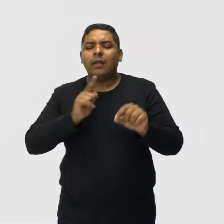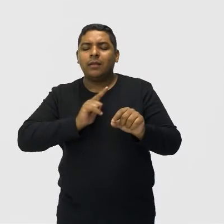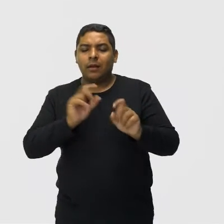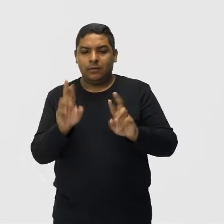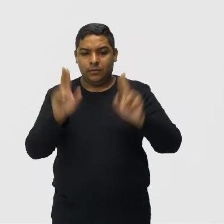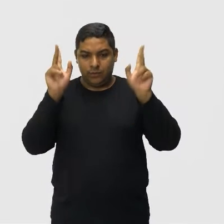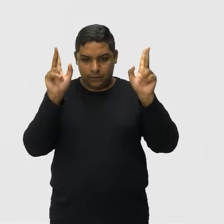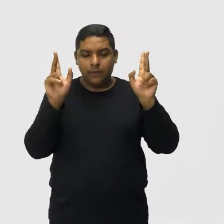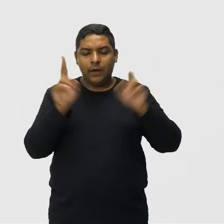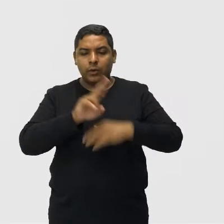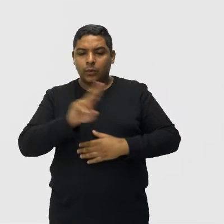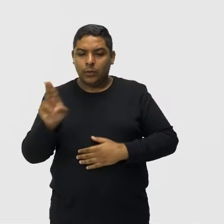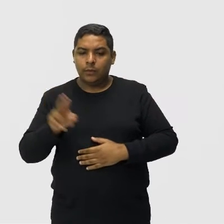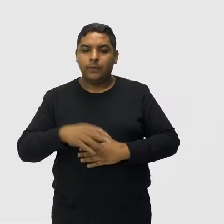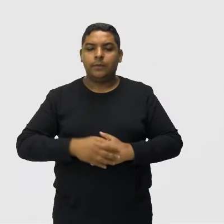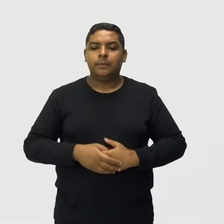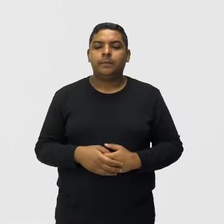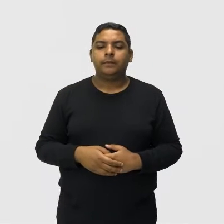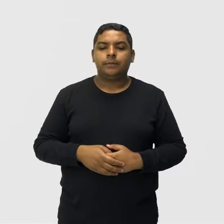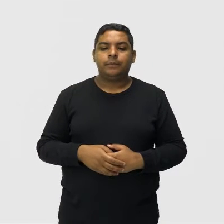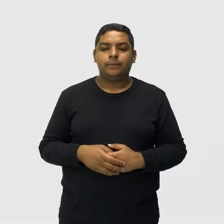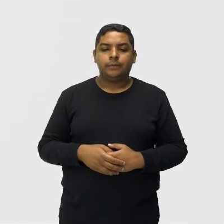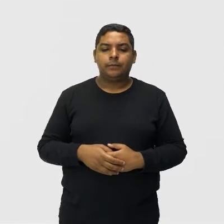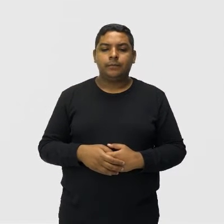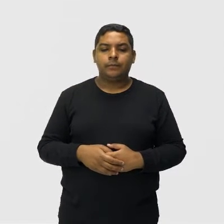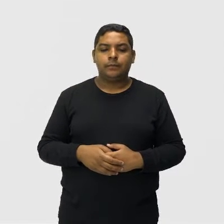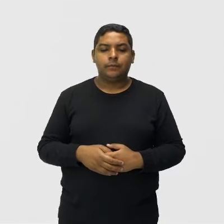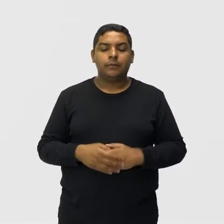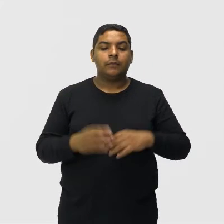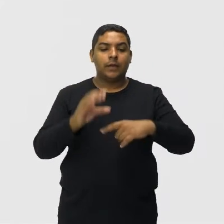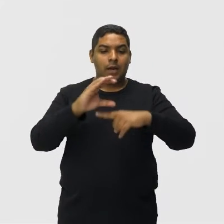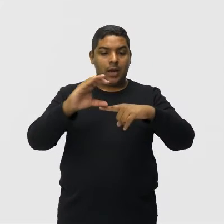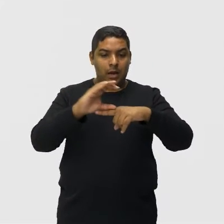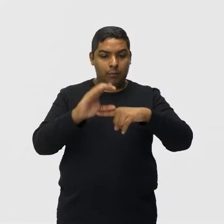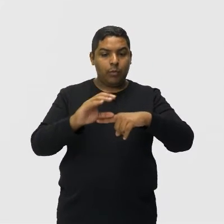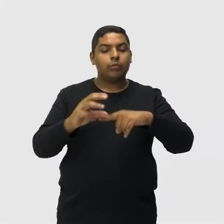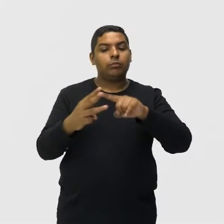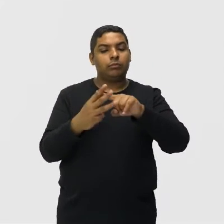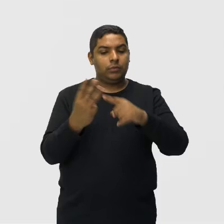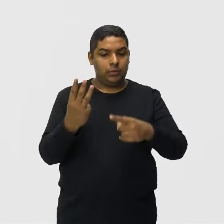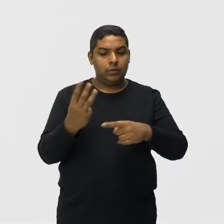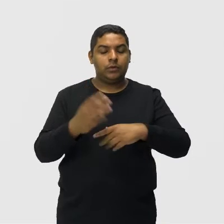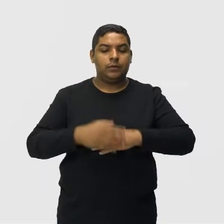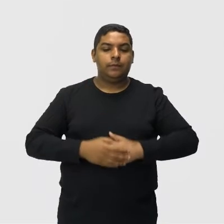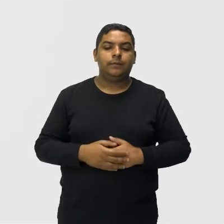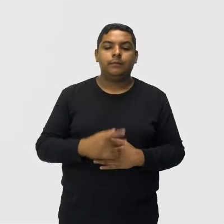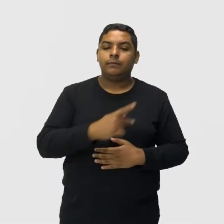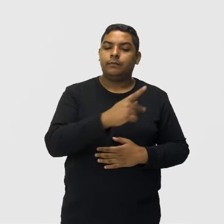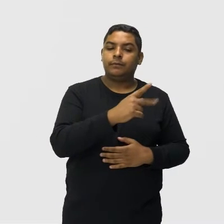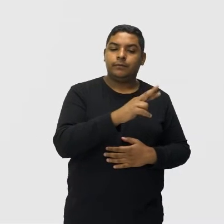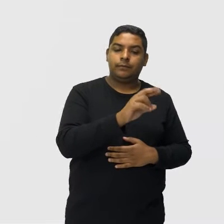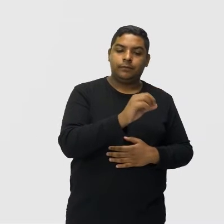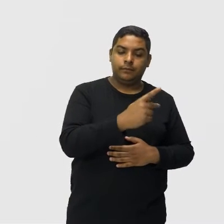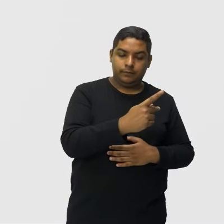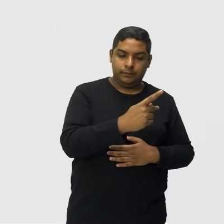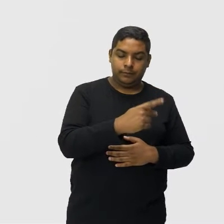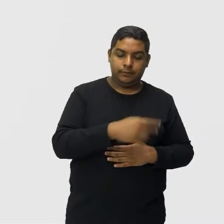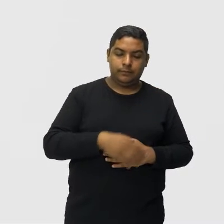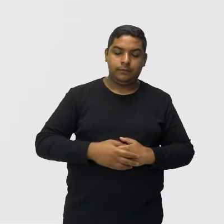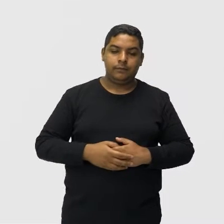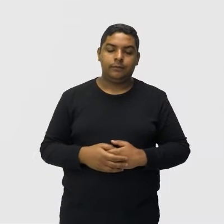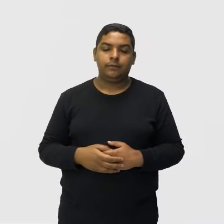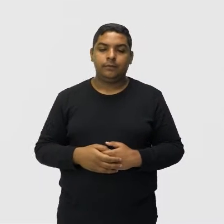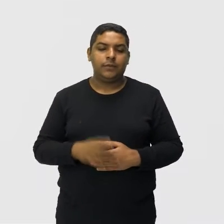nomenclatura? Quantidade de carbonos é a mesma, prop. 3 carbonos, né?